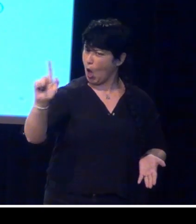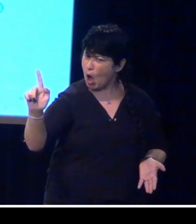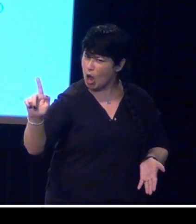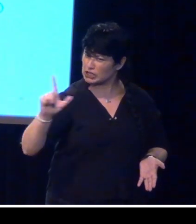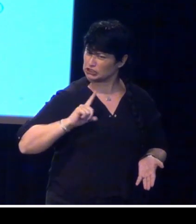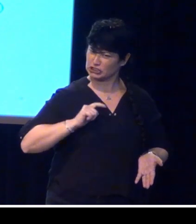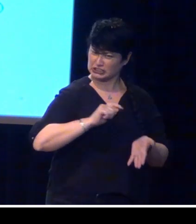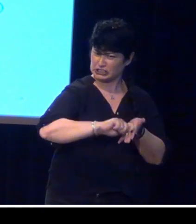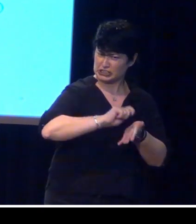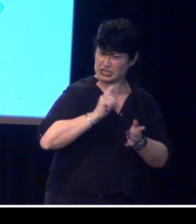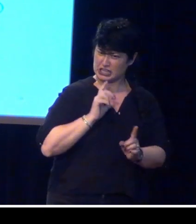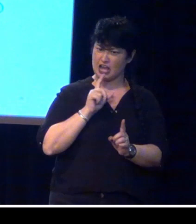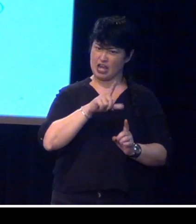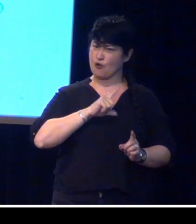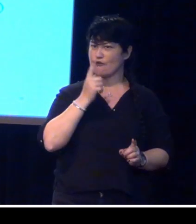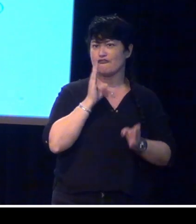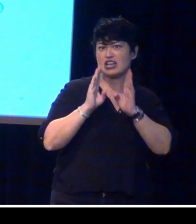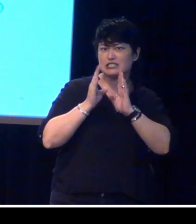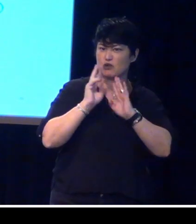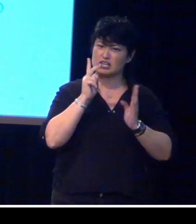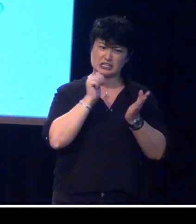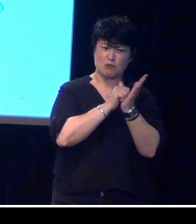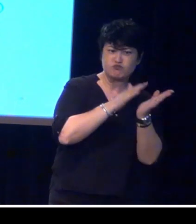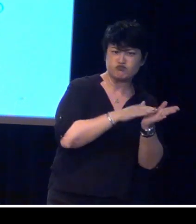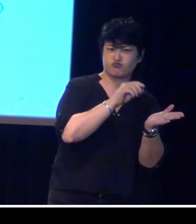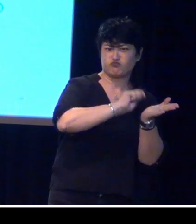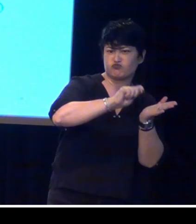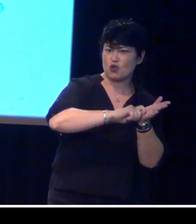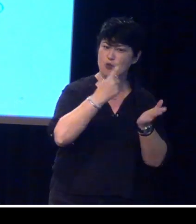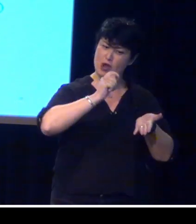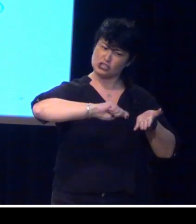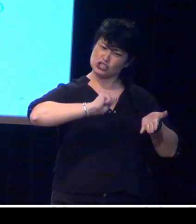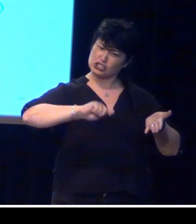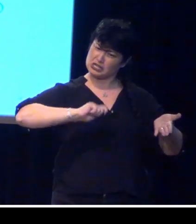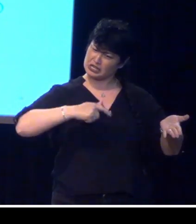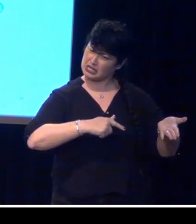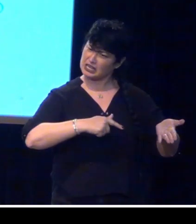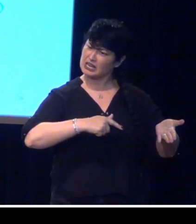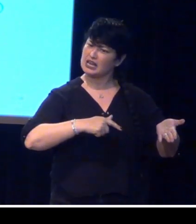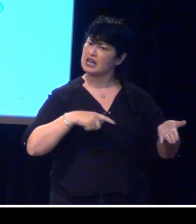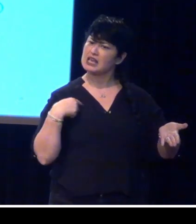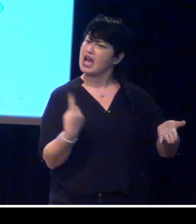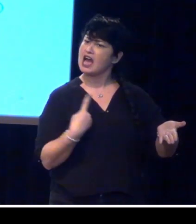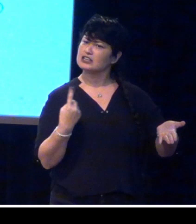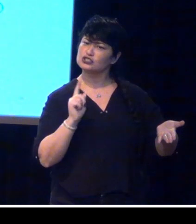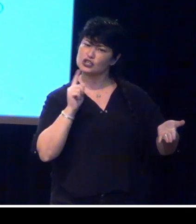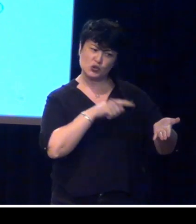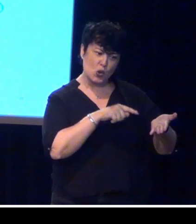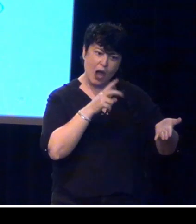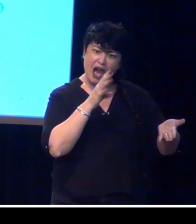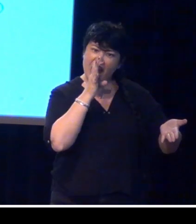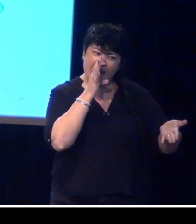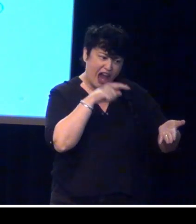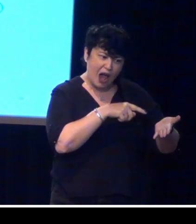ele tem uma página no Facebook que ele sempre posta uma escrita, e a gente não